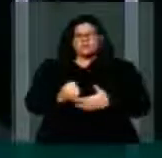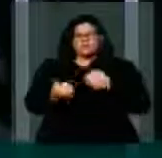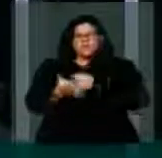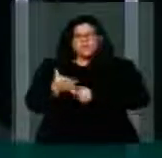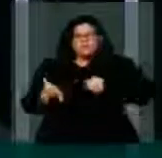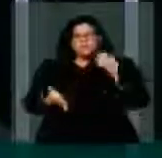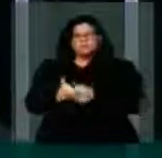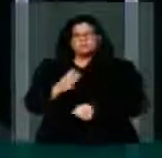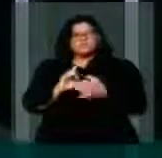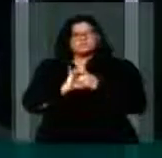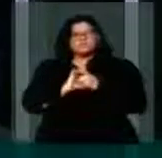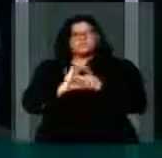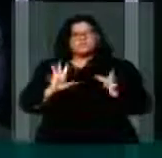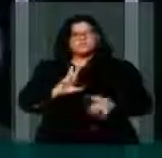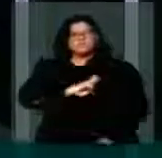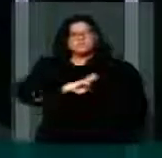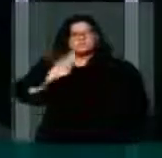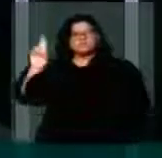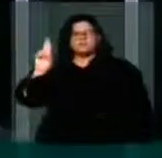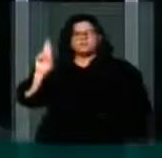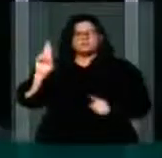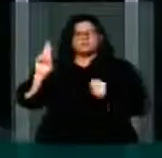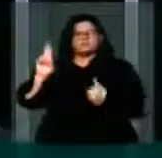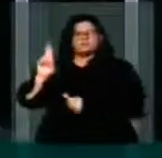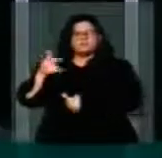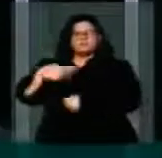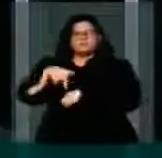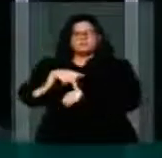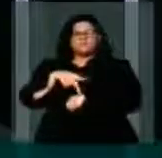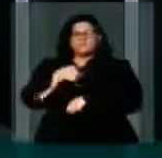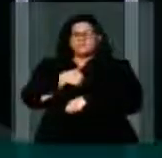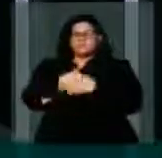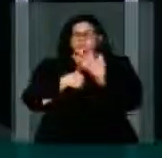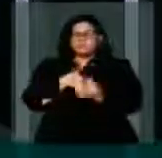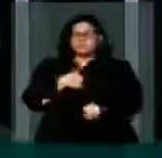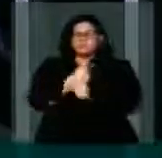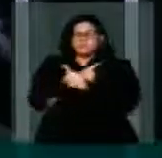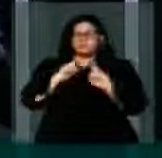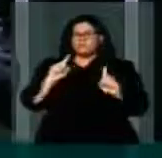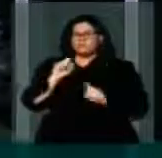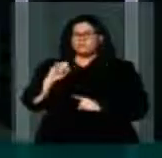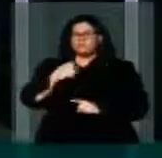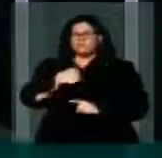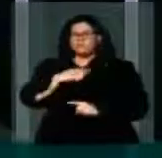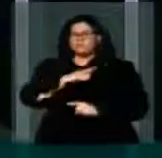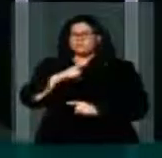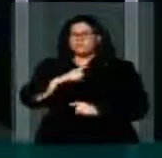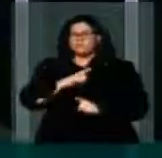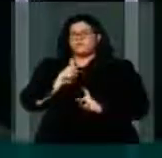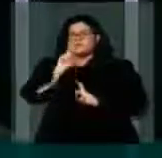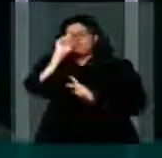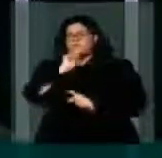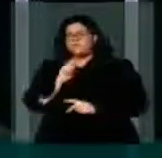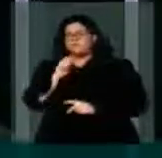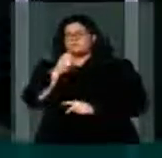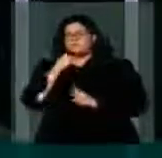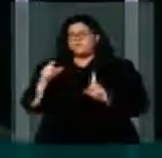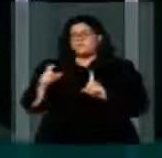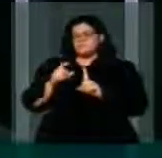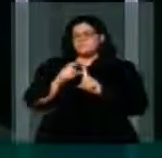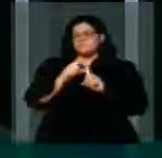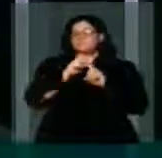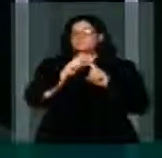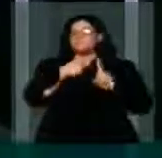liberdade religiosa no nosso país. Não admitirei enquanto eu tiver a força da palavra nessa tribuna, e essa força me